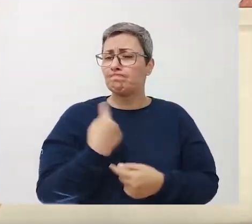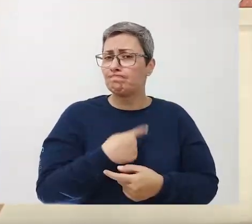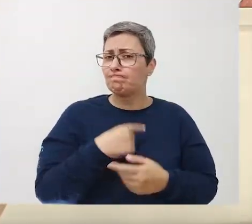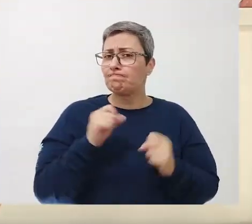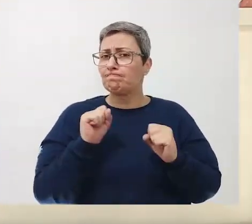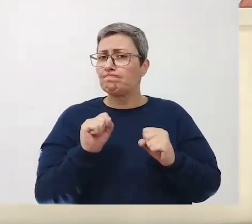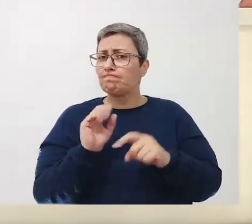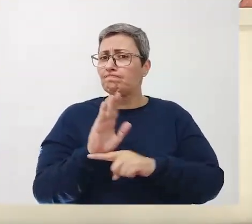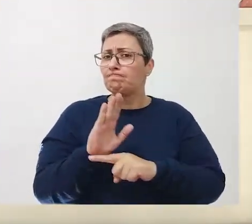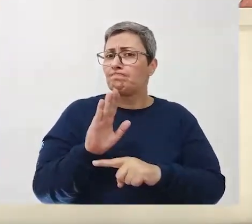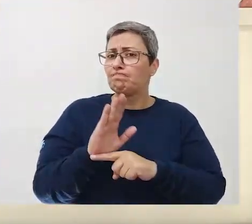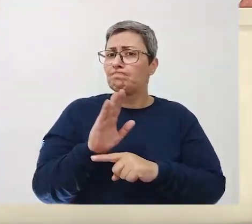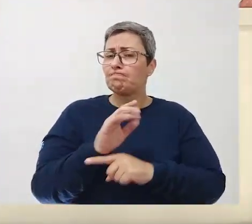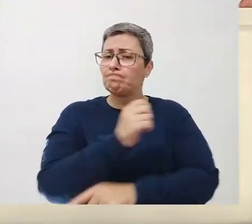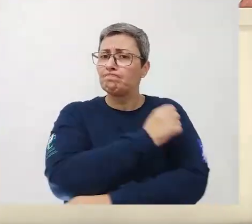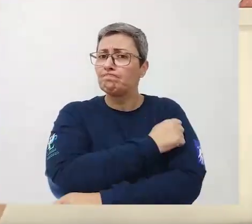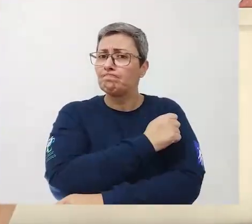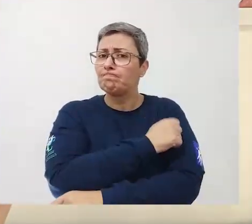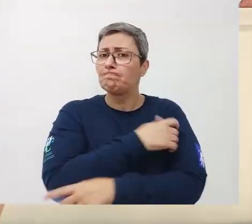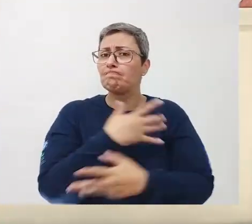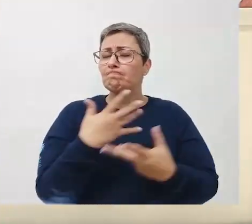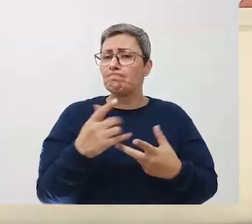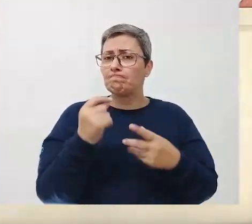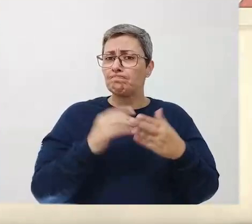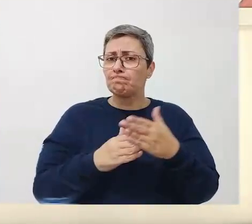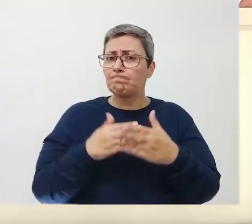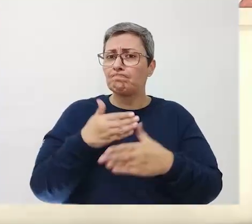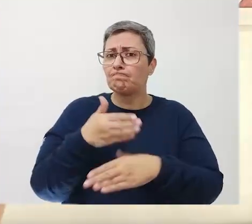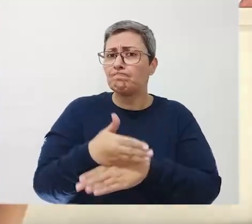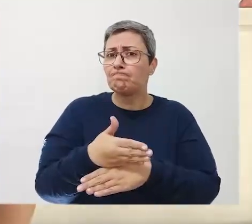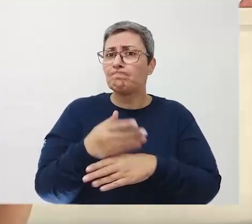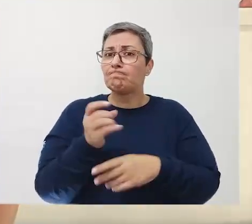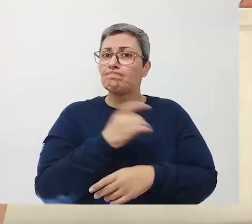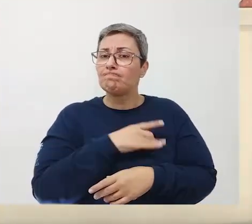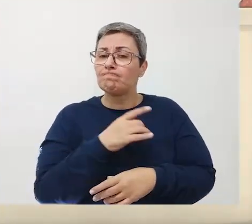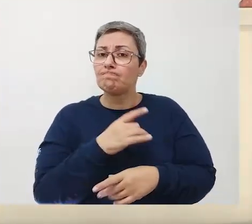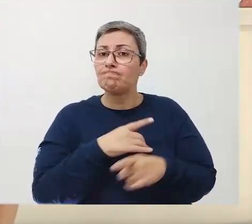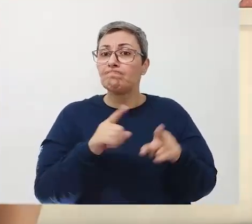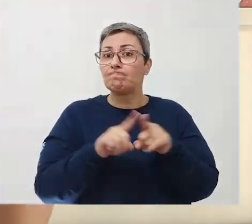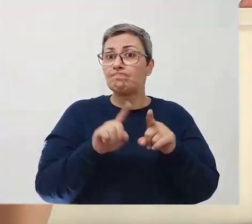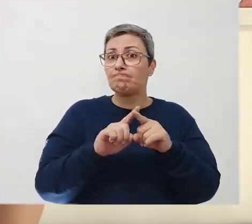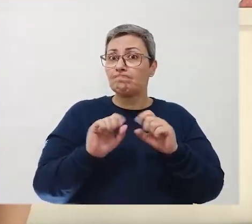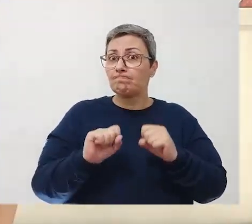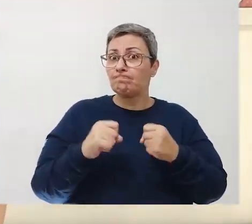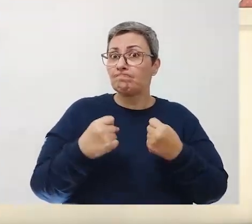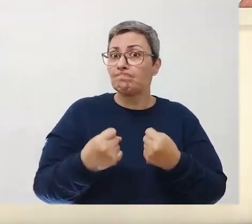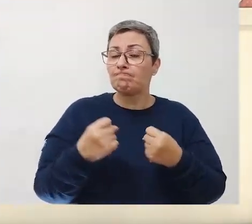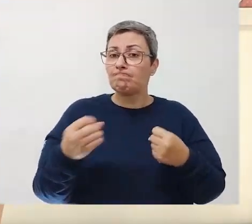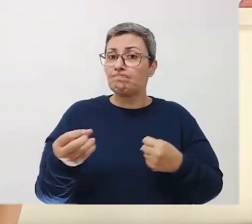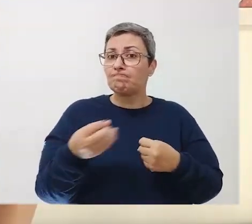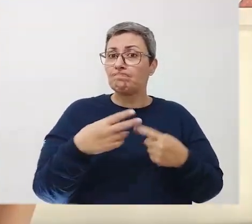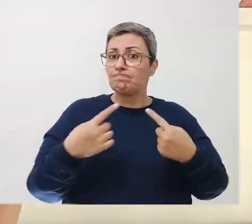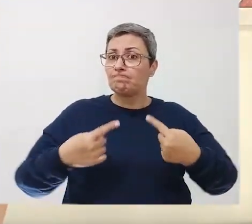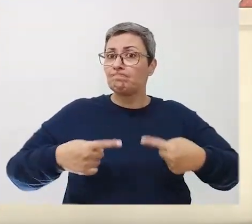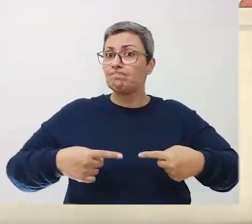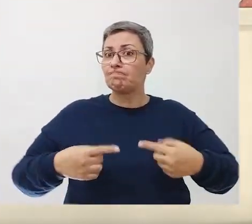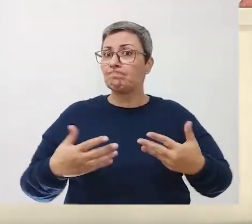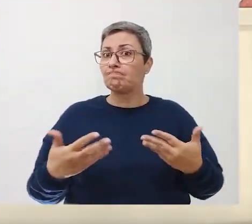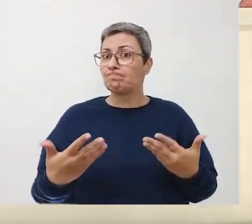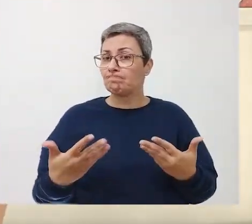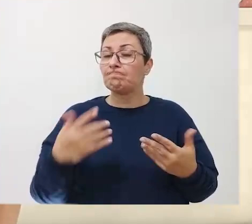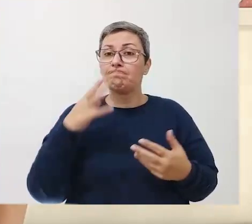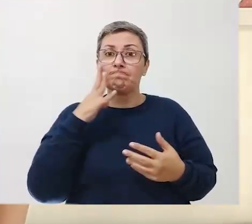e as alunas a vencerem os seus medos e enfrentarem novos desafios? Legal, né? Aí depois de